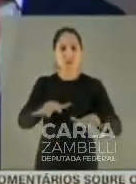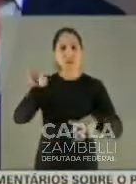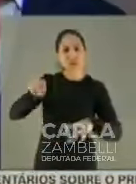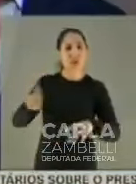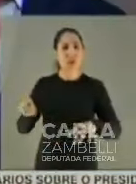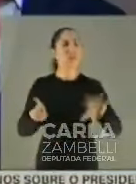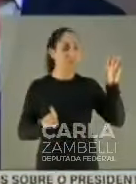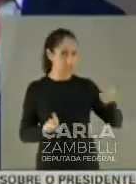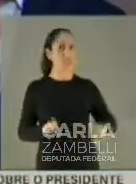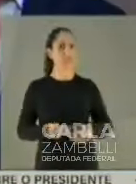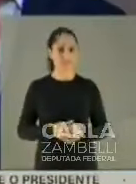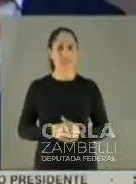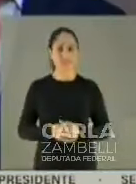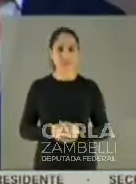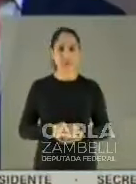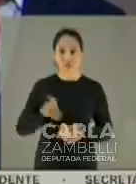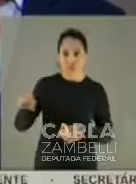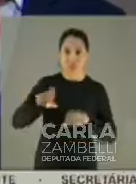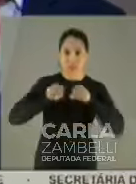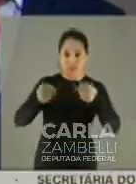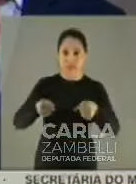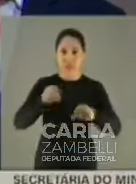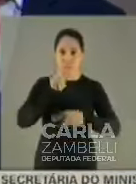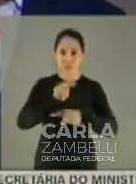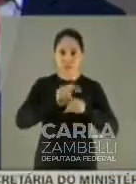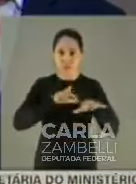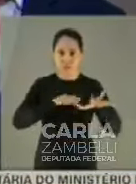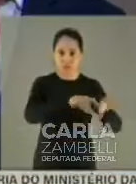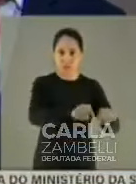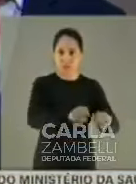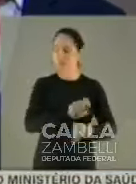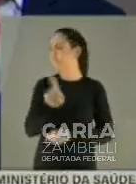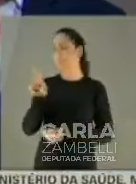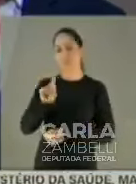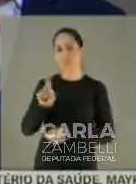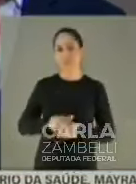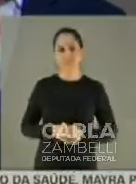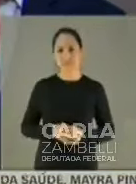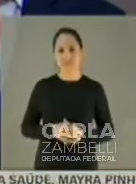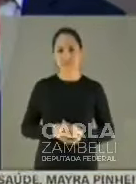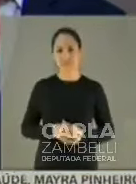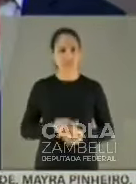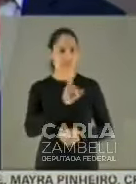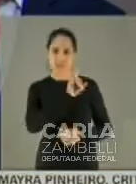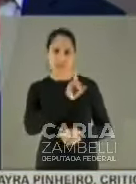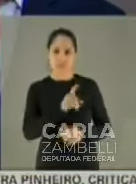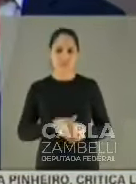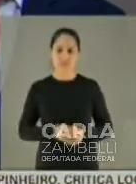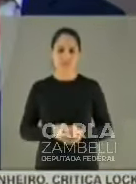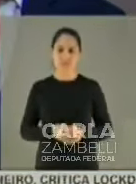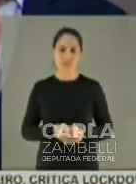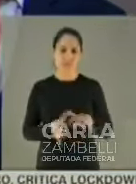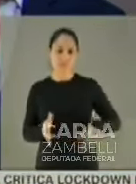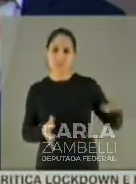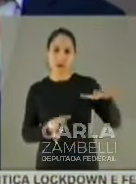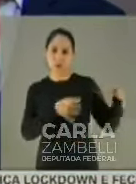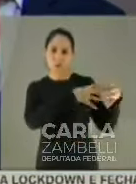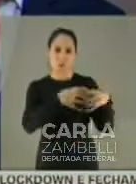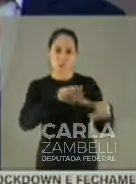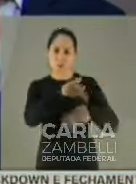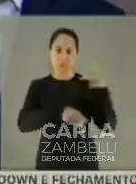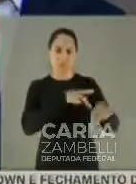ou não? Sim. A senhora defende a imunidade de rebanho? Não. Para grandes grupos populacionais, não. Então,